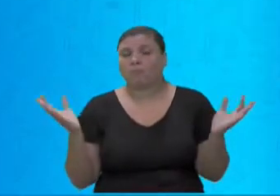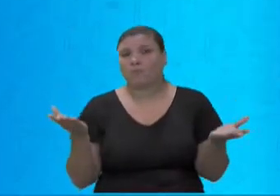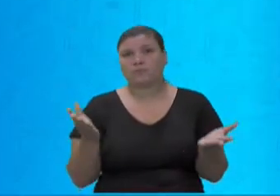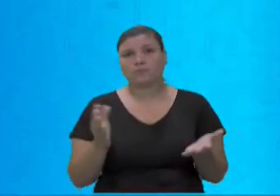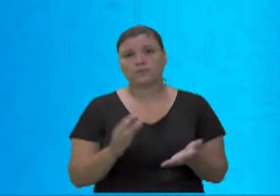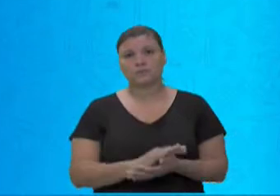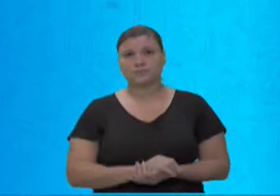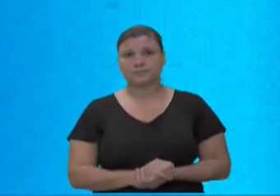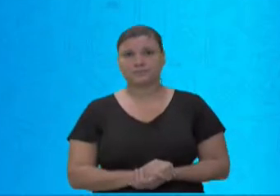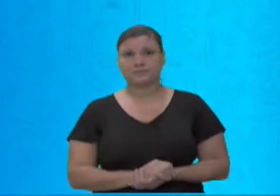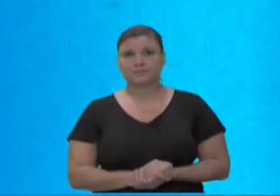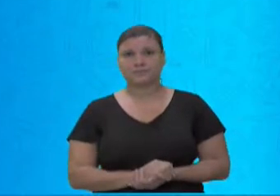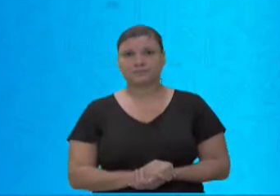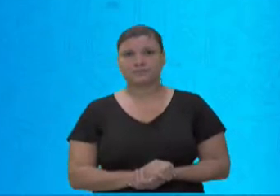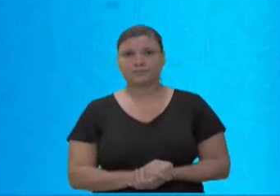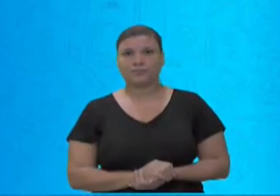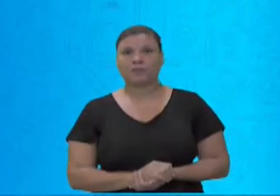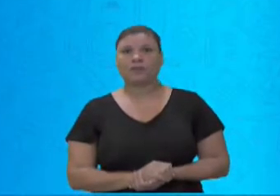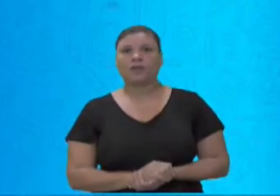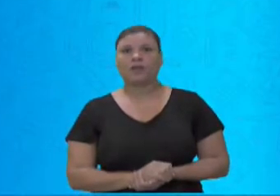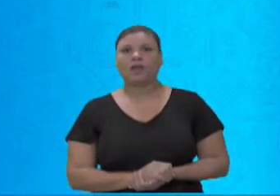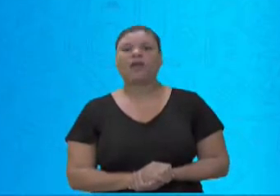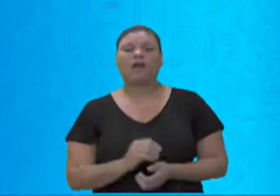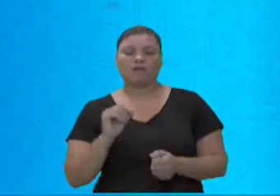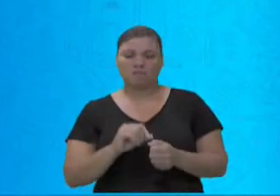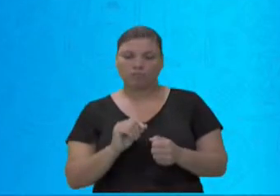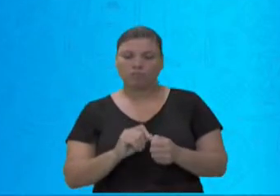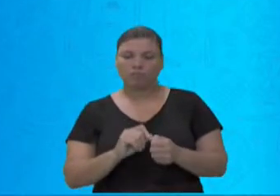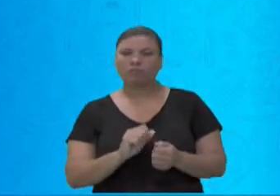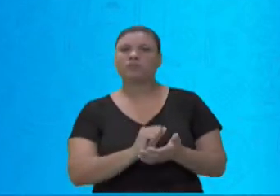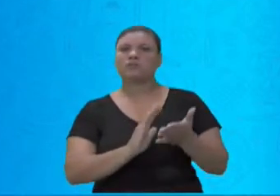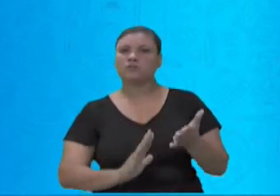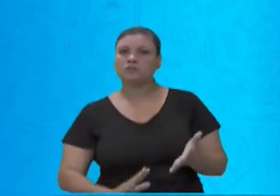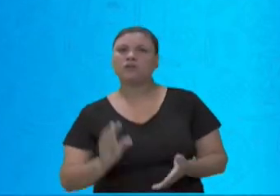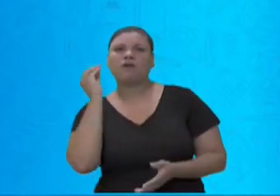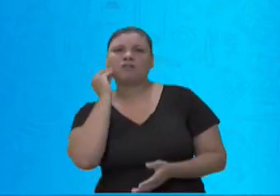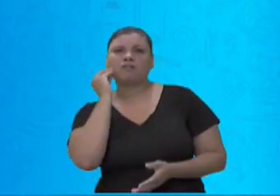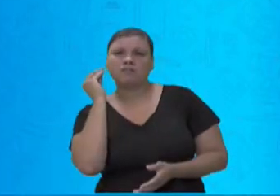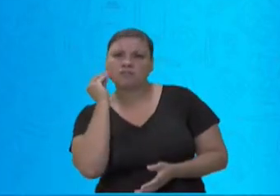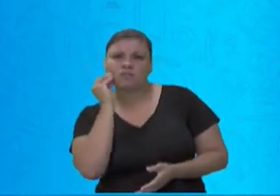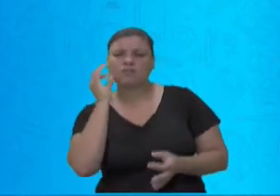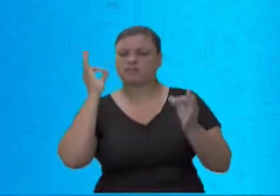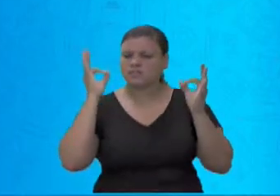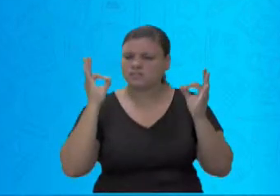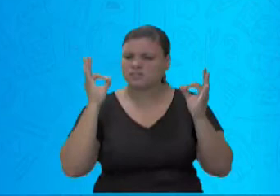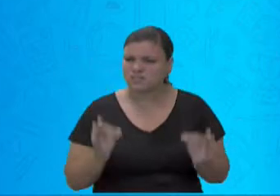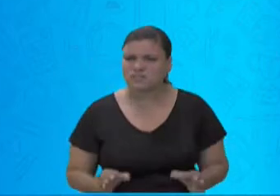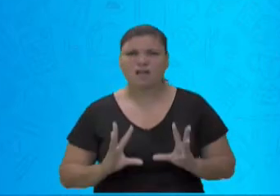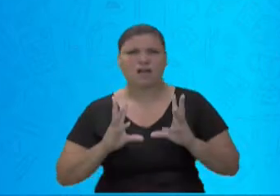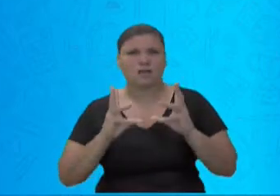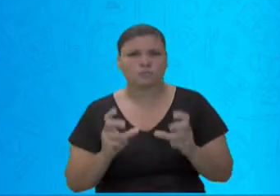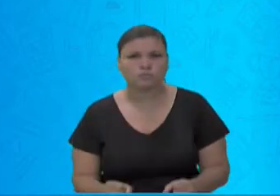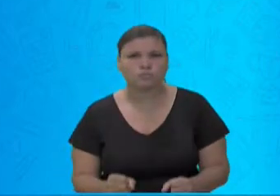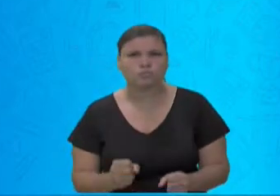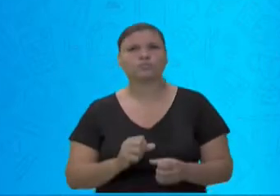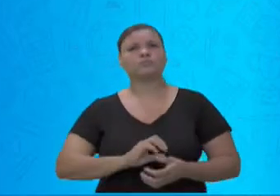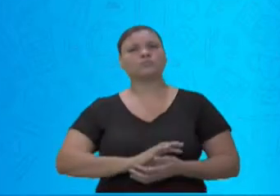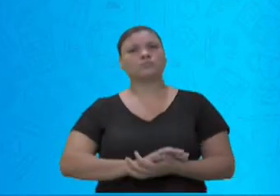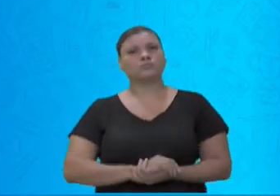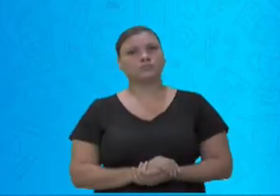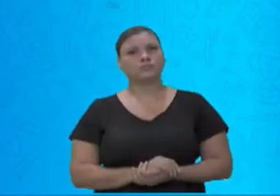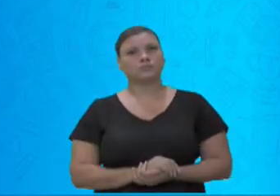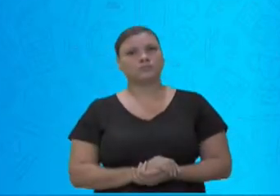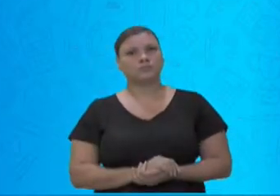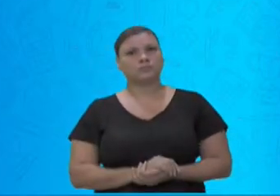Tudo que fiz foi tentando acertar. Resumir em umas séries,